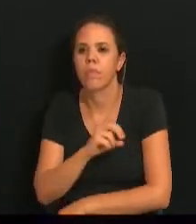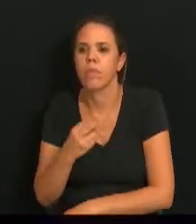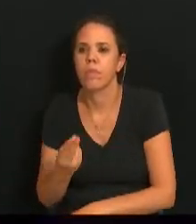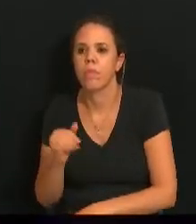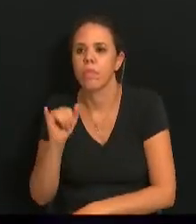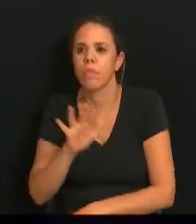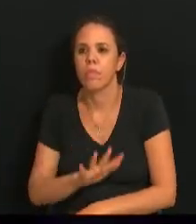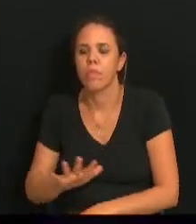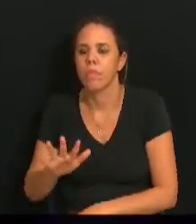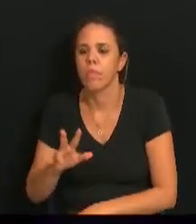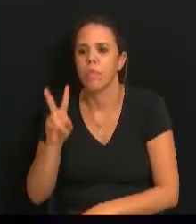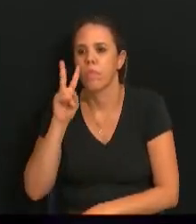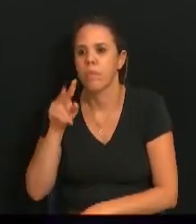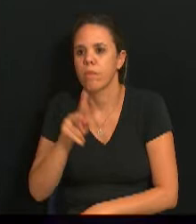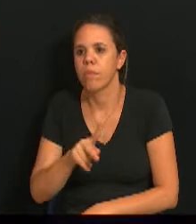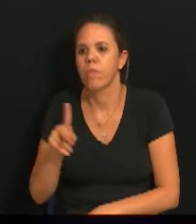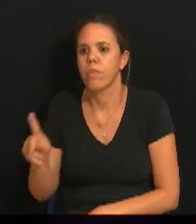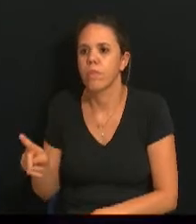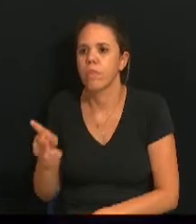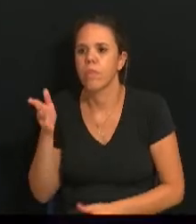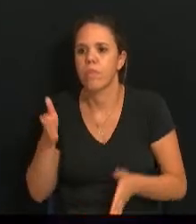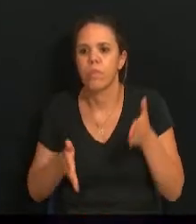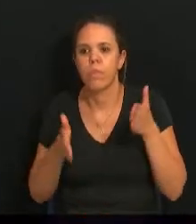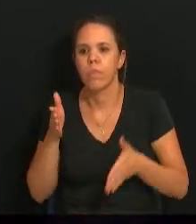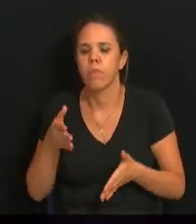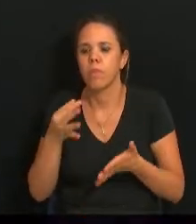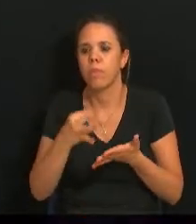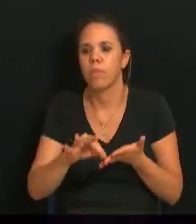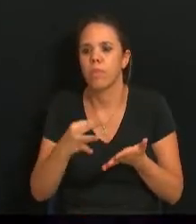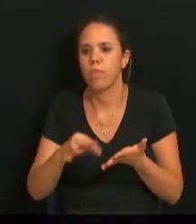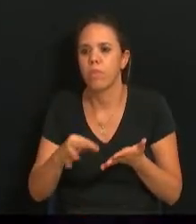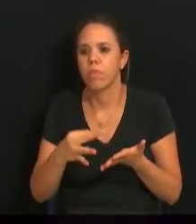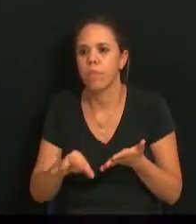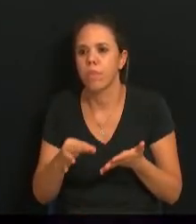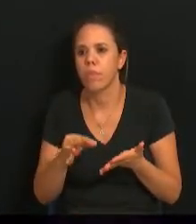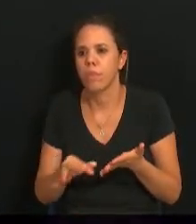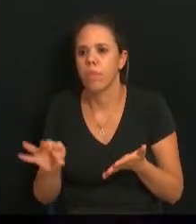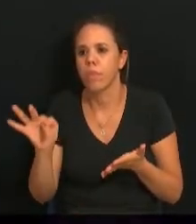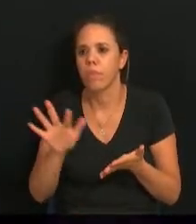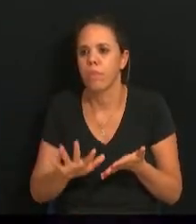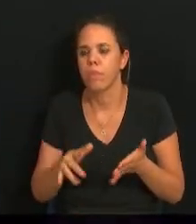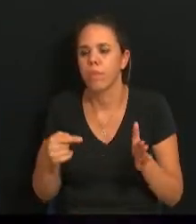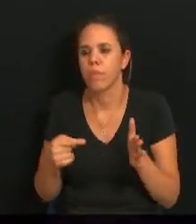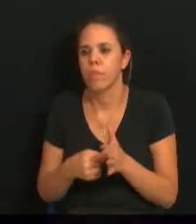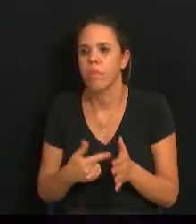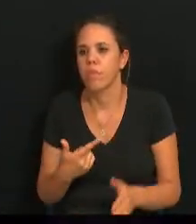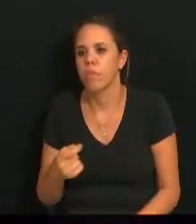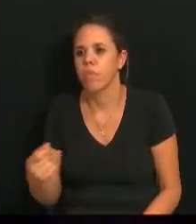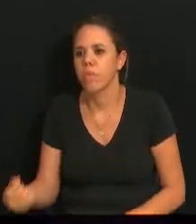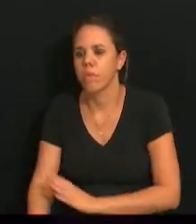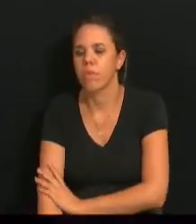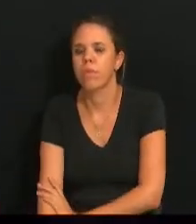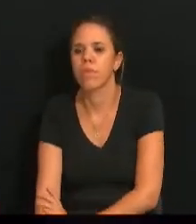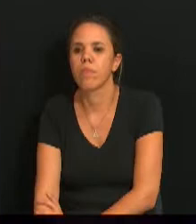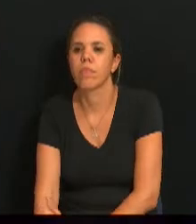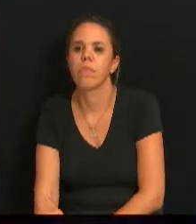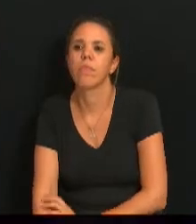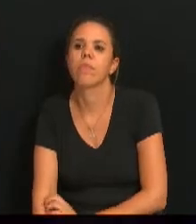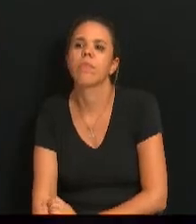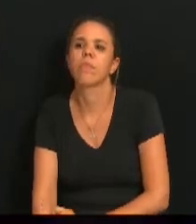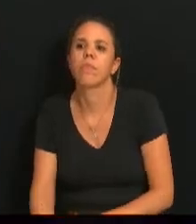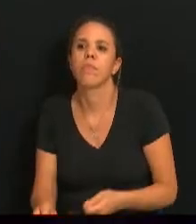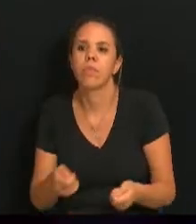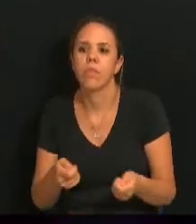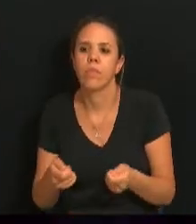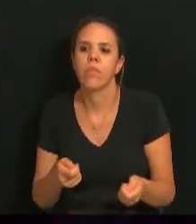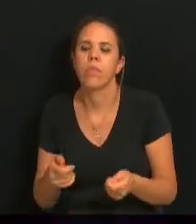também que a gente viu do professores robôs corrigindo trabalhos em universidades, como foi denunciado em 2020, na rede de universidades que controla a FMU